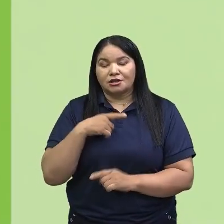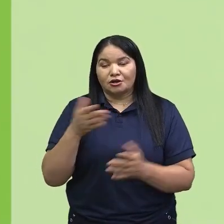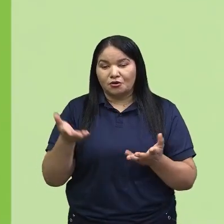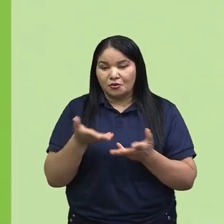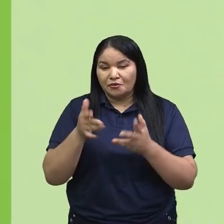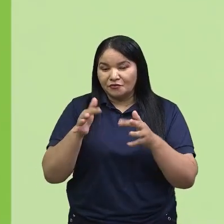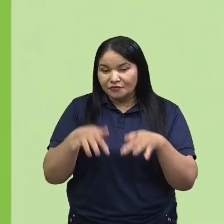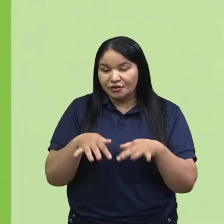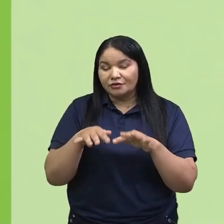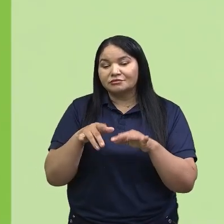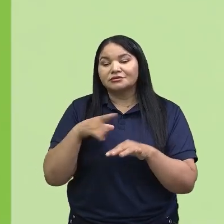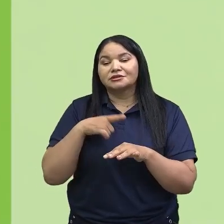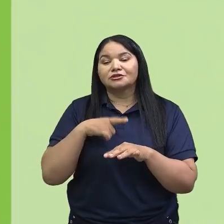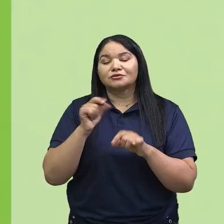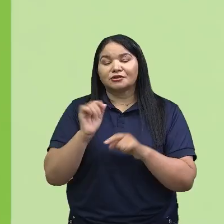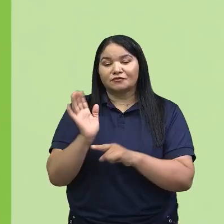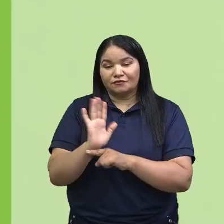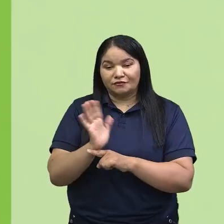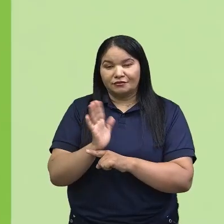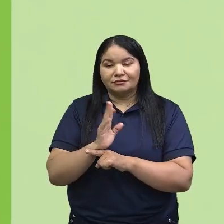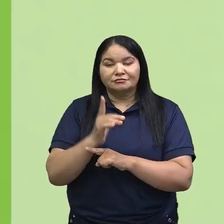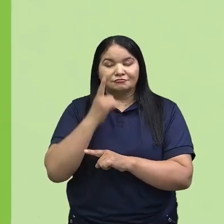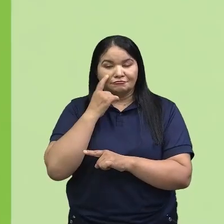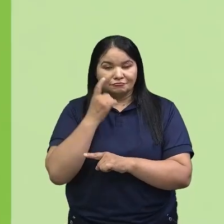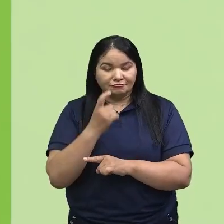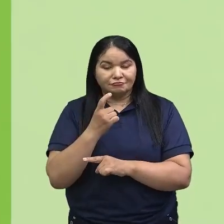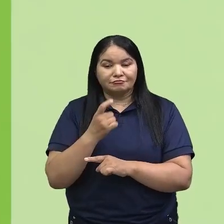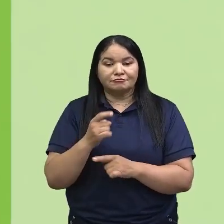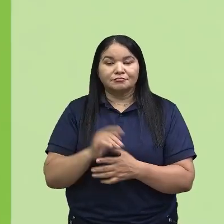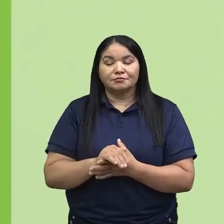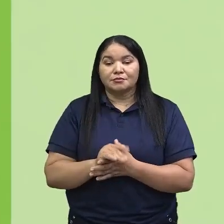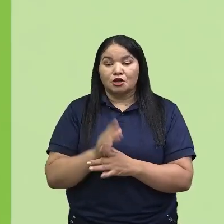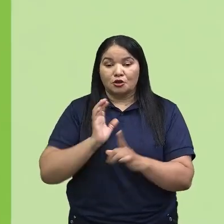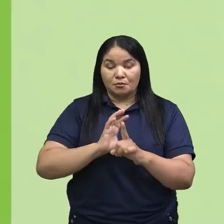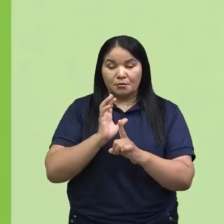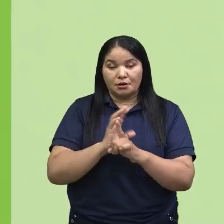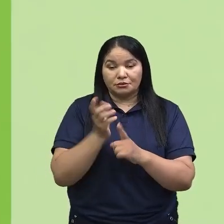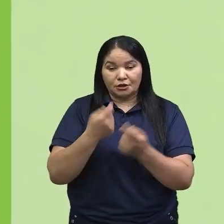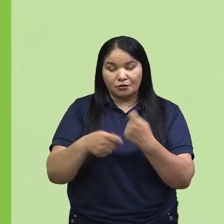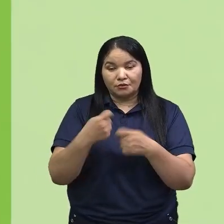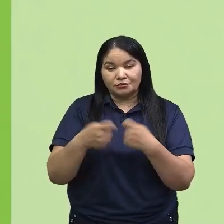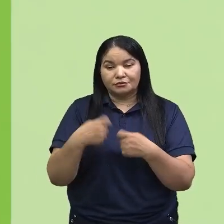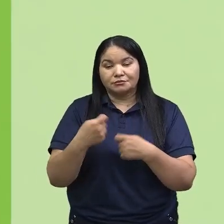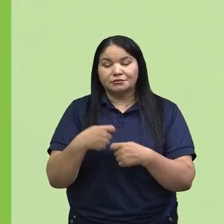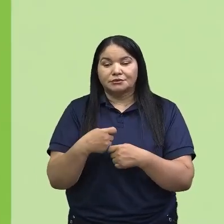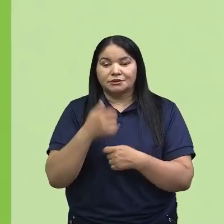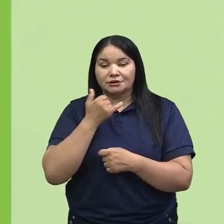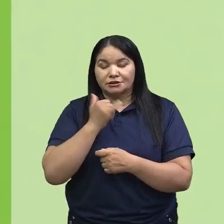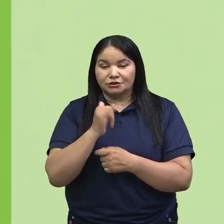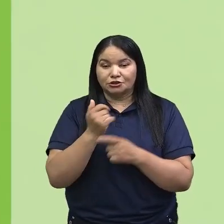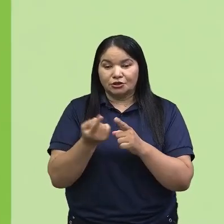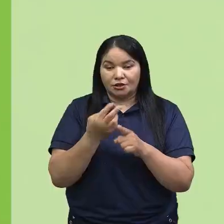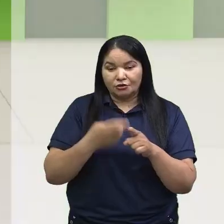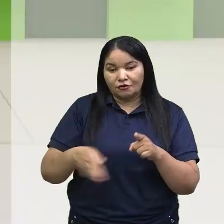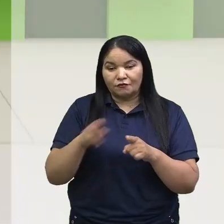encerrar aqui, nós temos aí um vídeo muito interessante, impactos econômicos das energias renováveis. Vamos